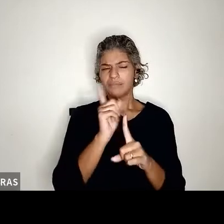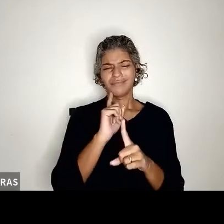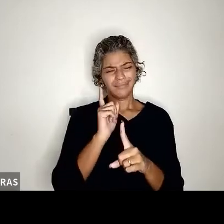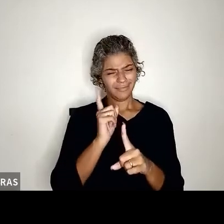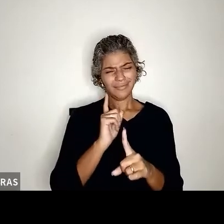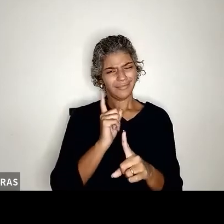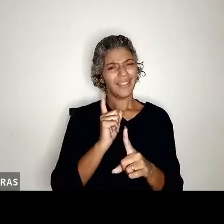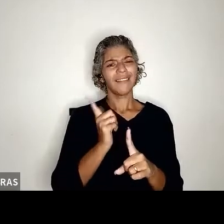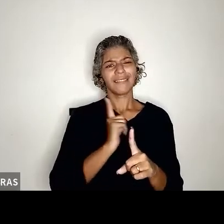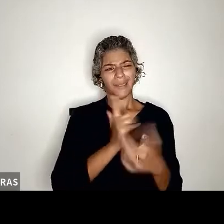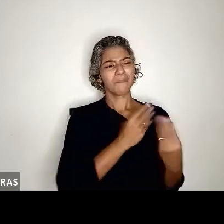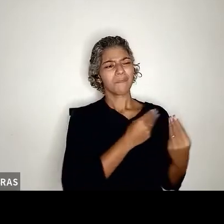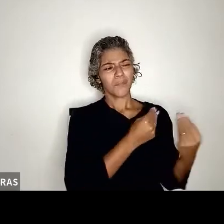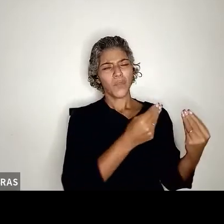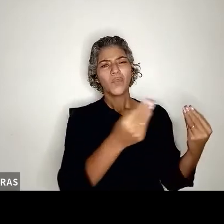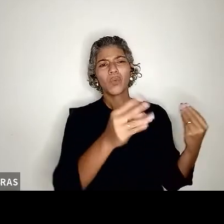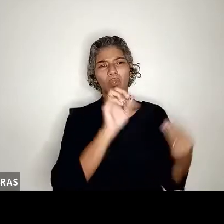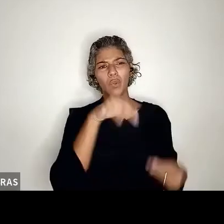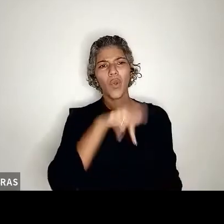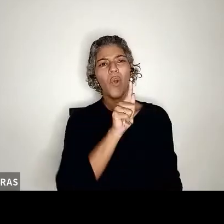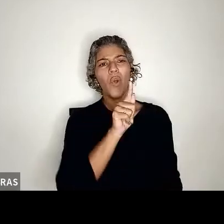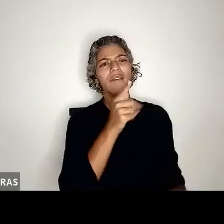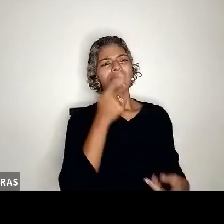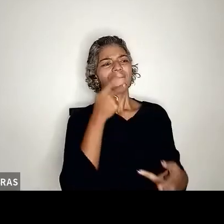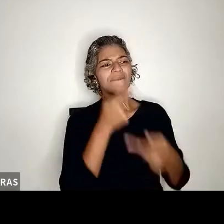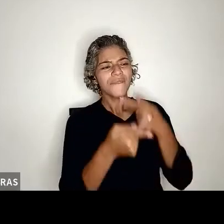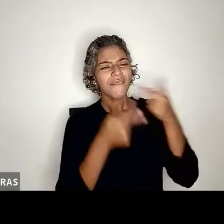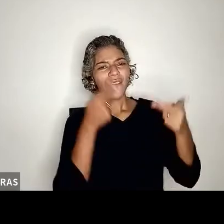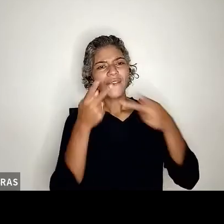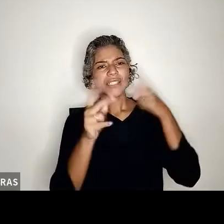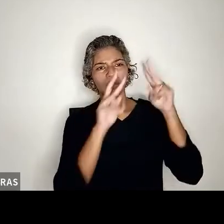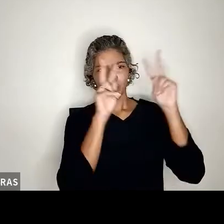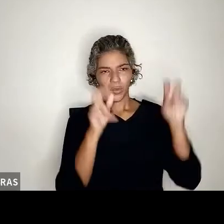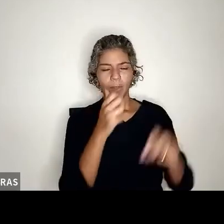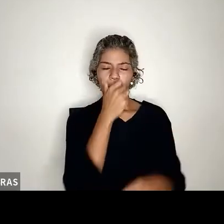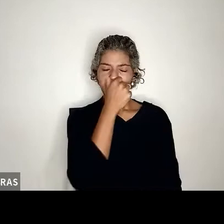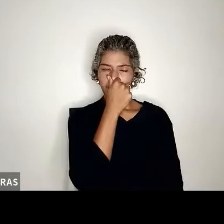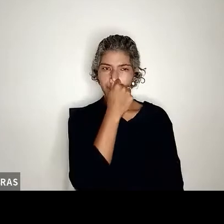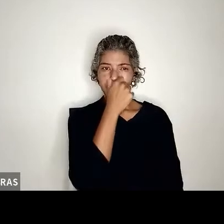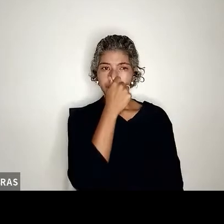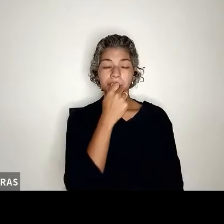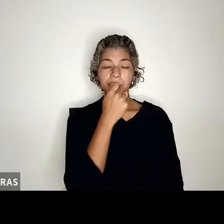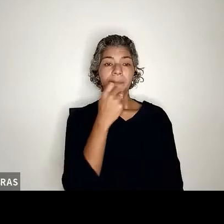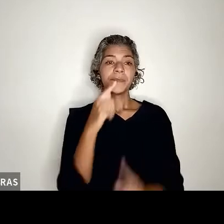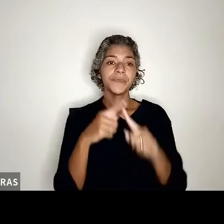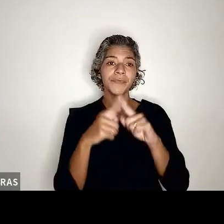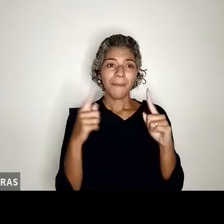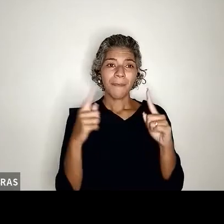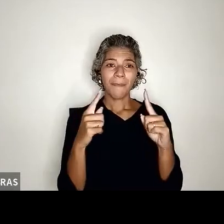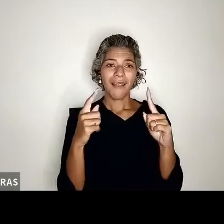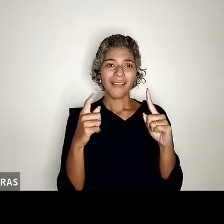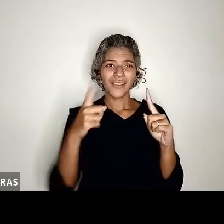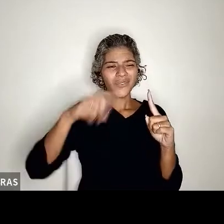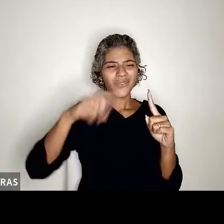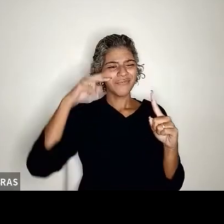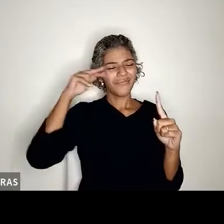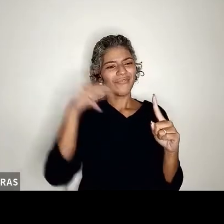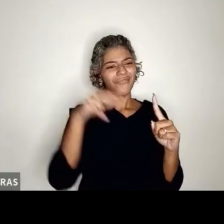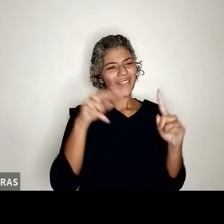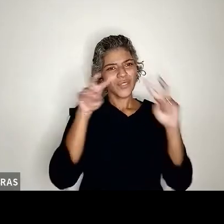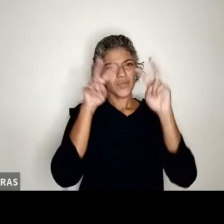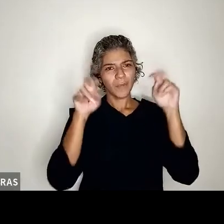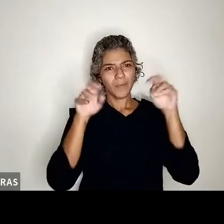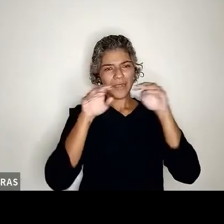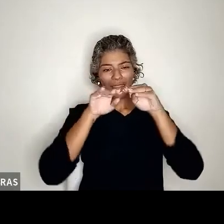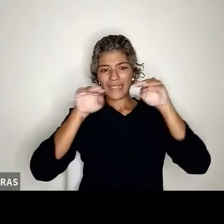de organização das mulheres na academia. Mas, assim, um pouco para essa dimensão da desigualdade dentro da